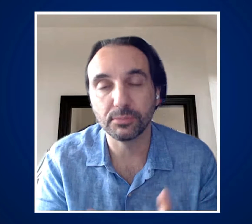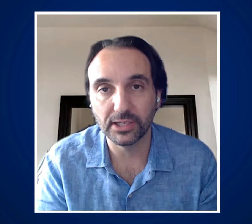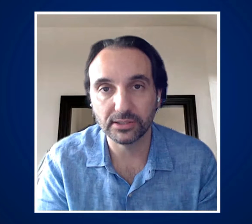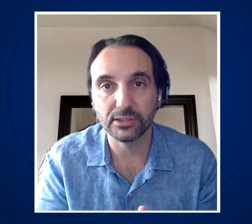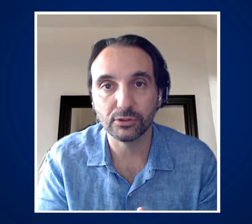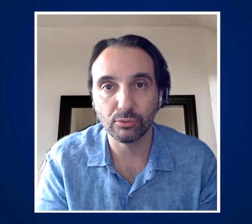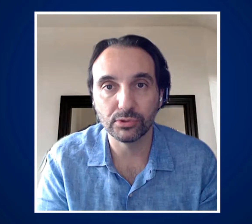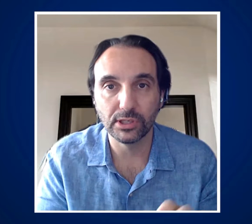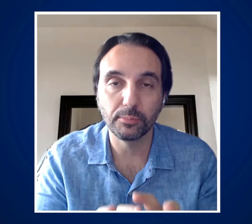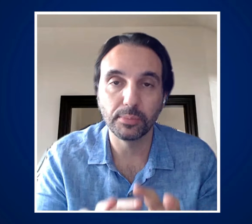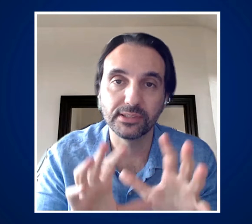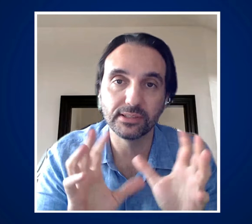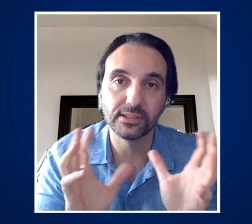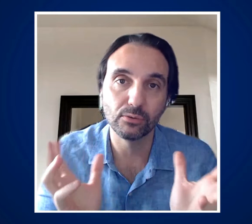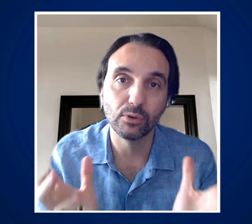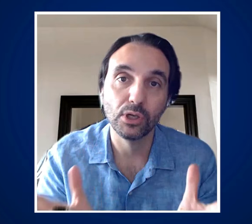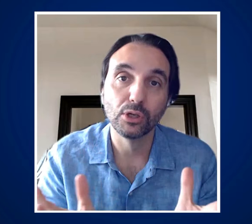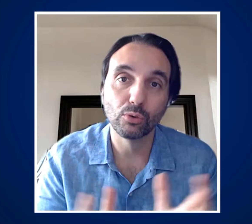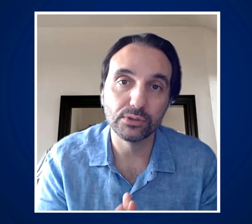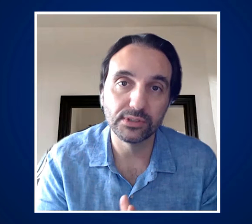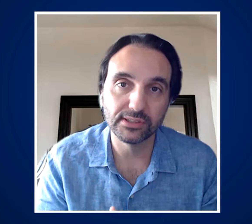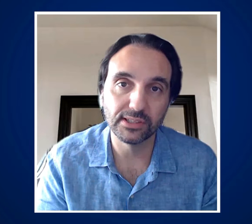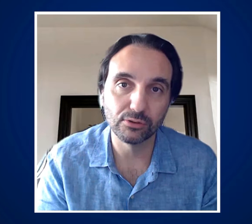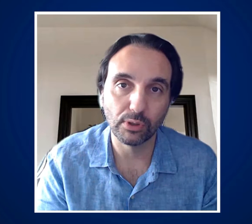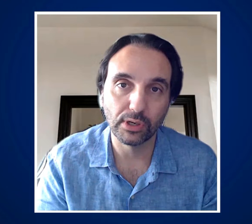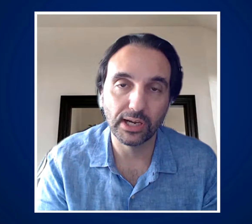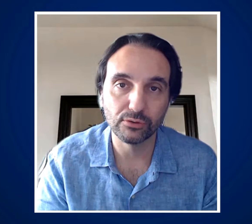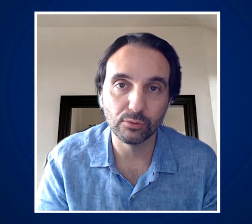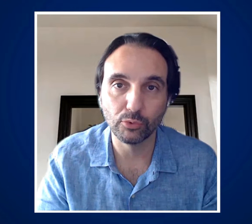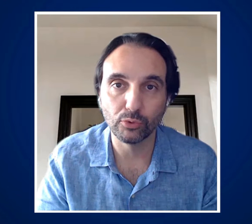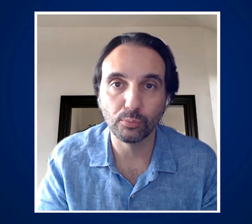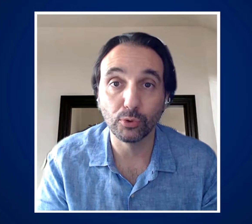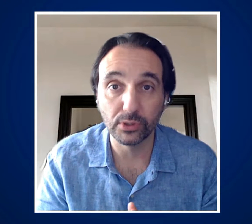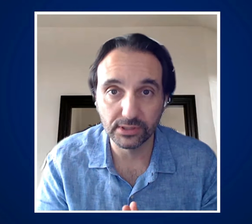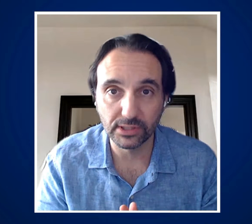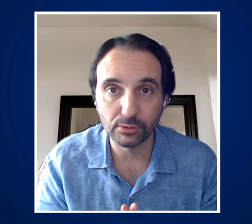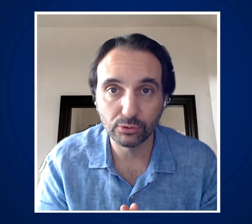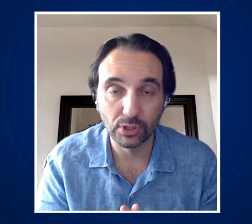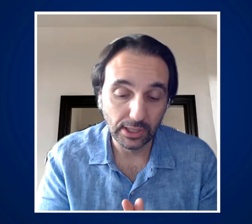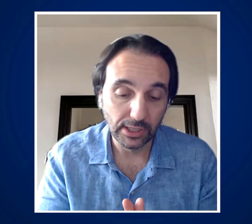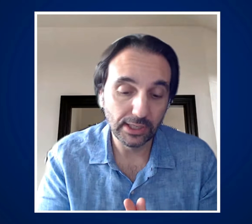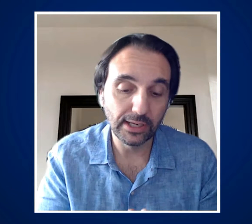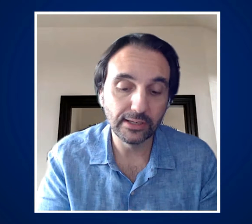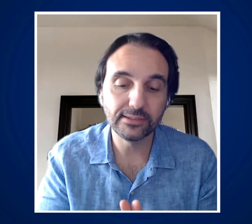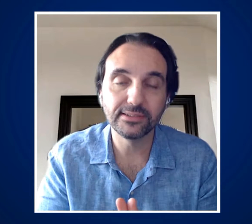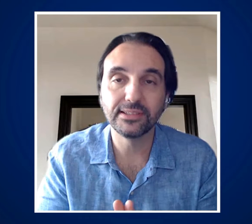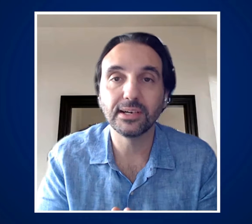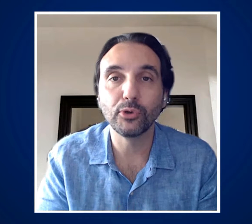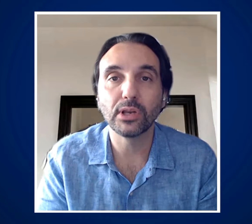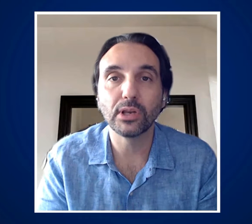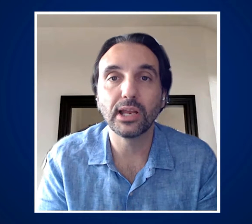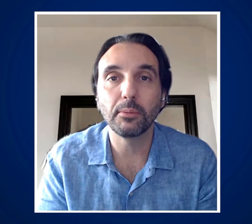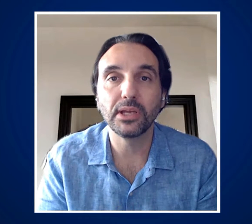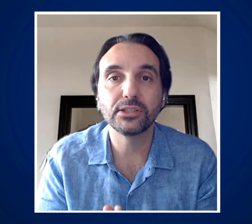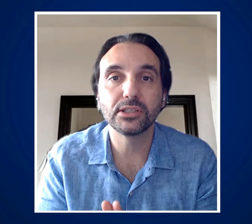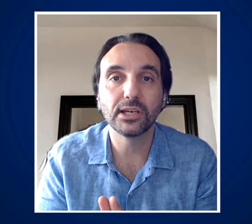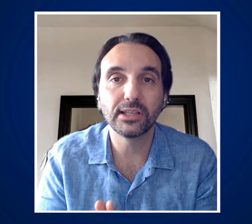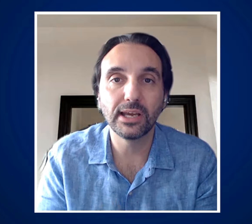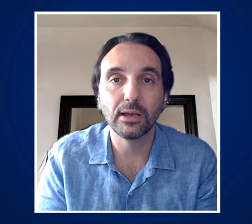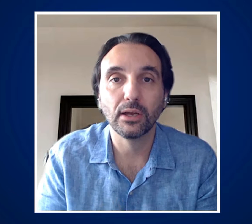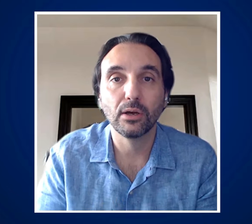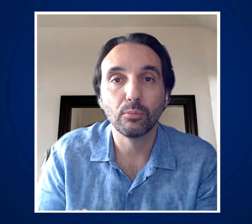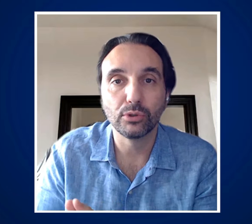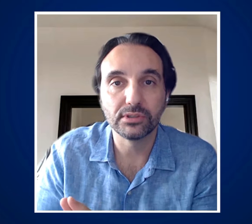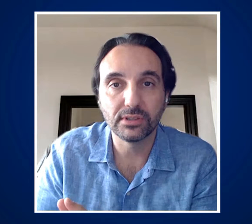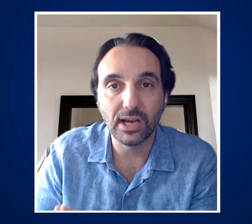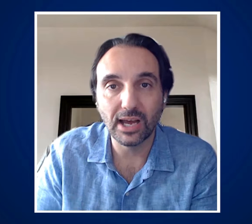eu fiz parte desse conselho representando todas as redes locais do mundo por 2 anos, e ali ele dizia muito claramente que